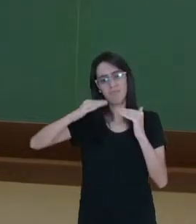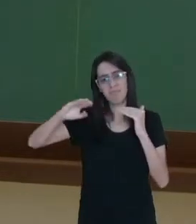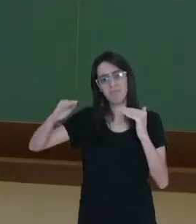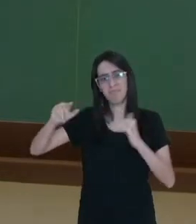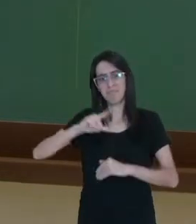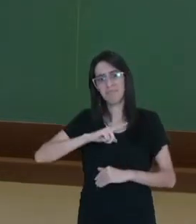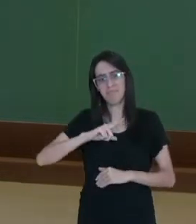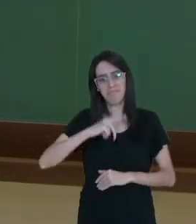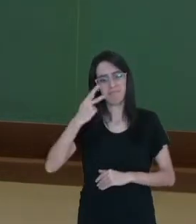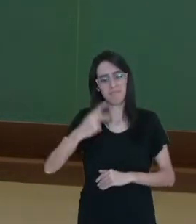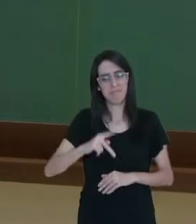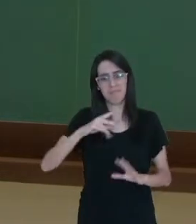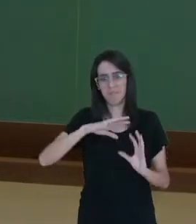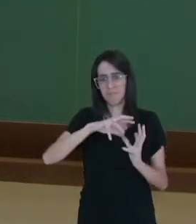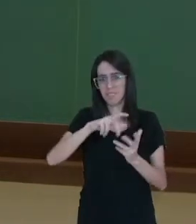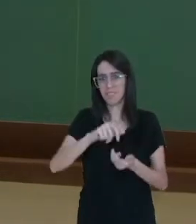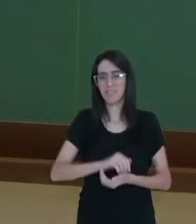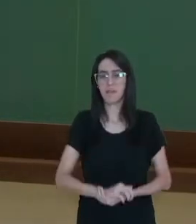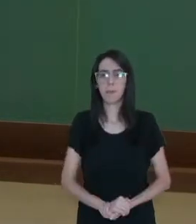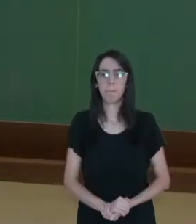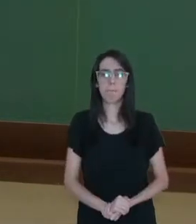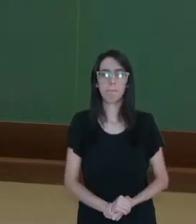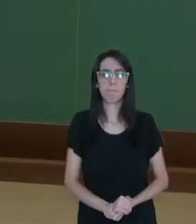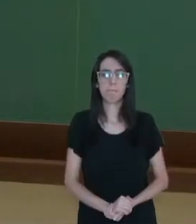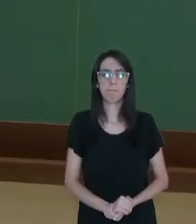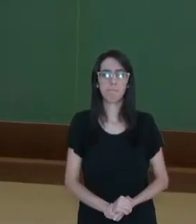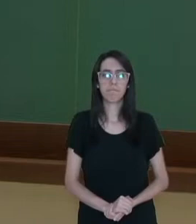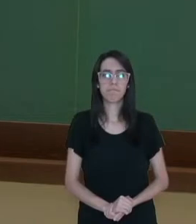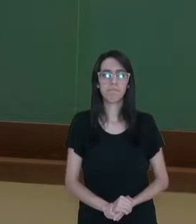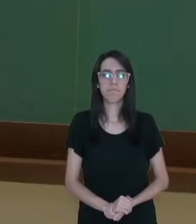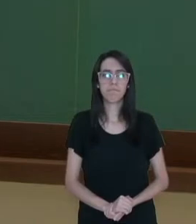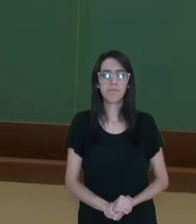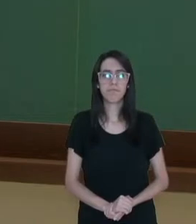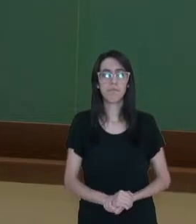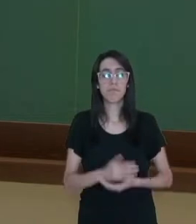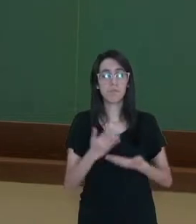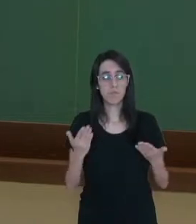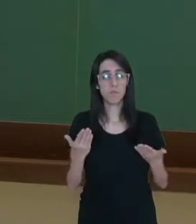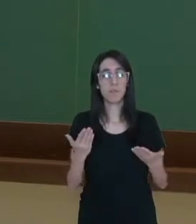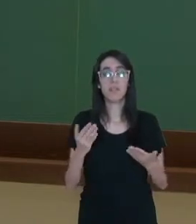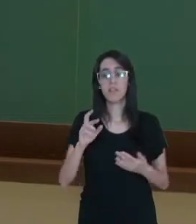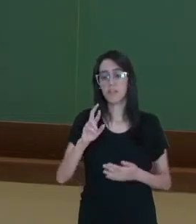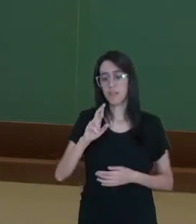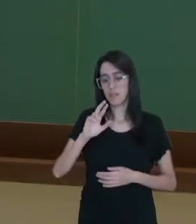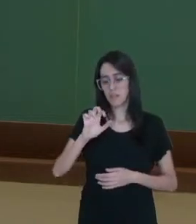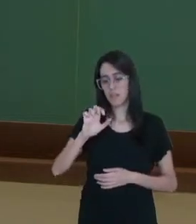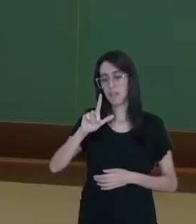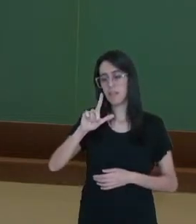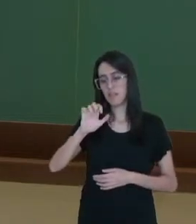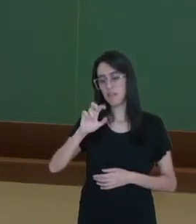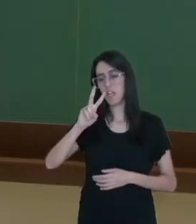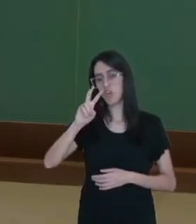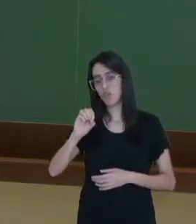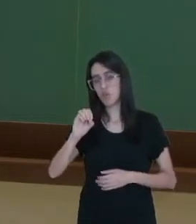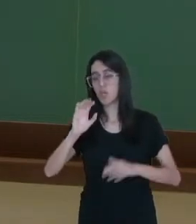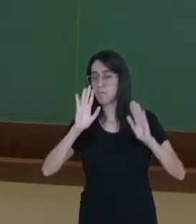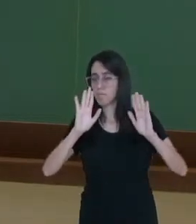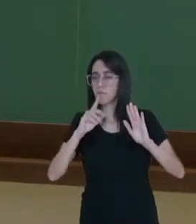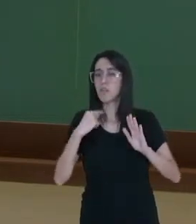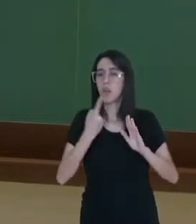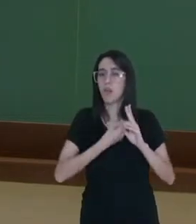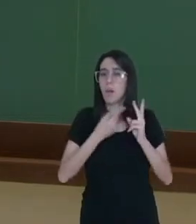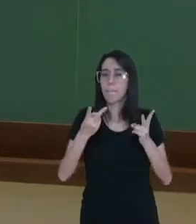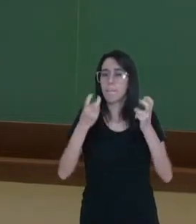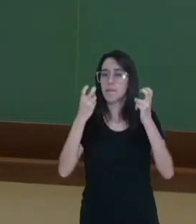que existem ali na superfície do nosso planeta. E que, quando falamos em relevo do estado do Paraná, nós vamos perceber que